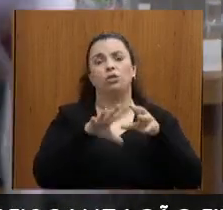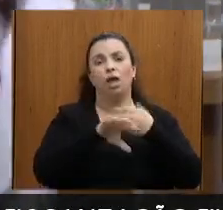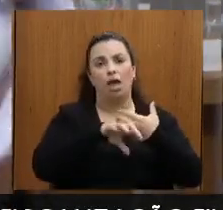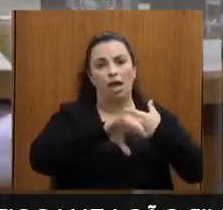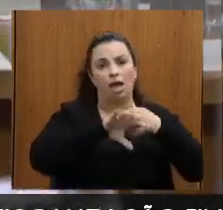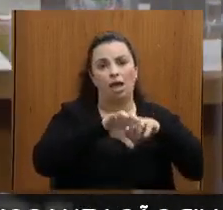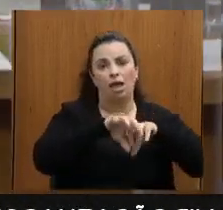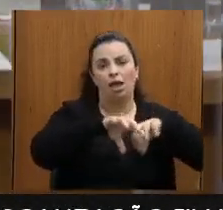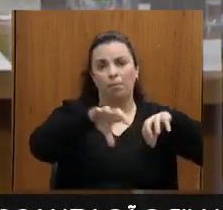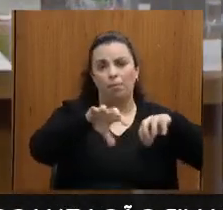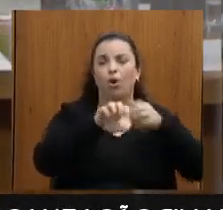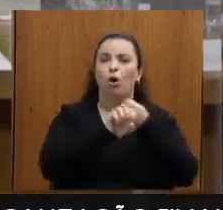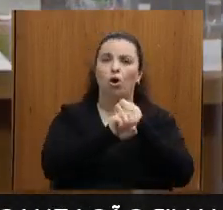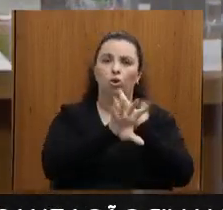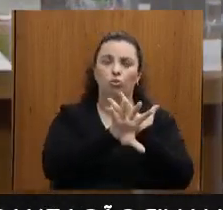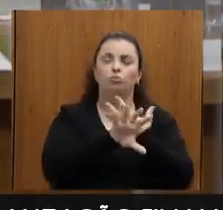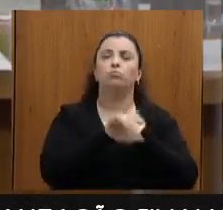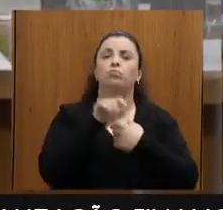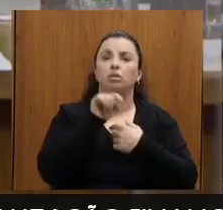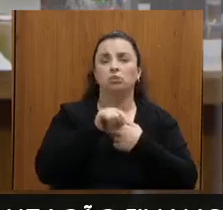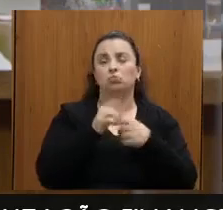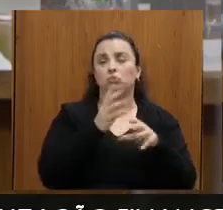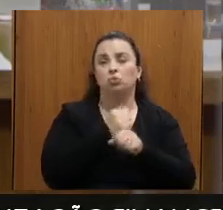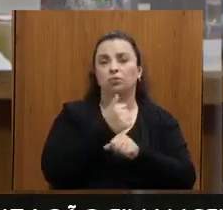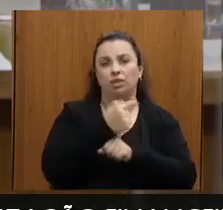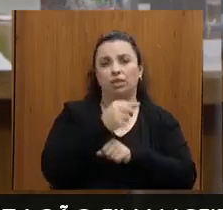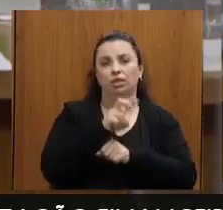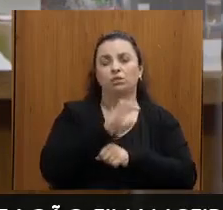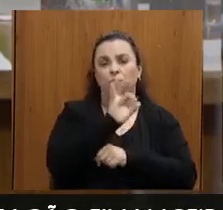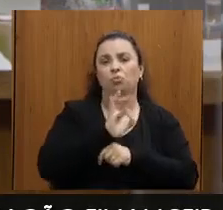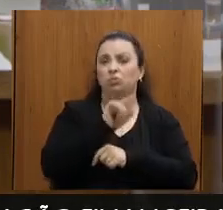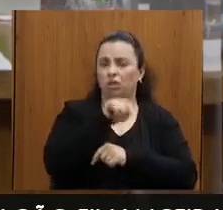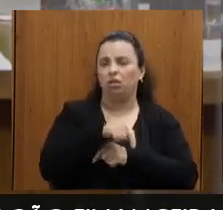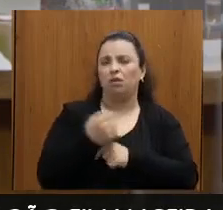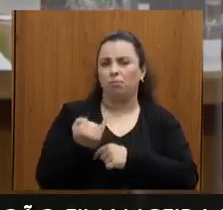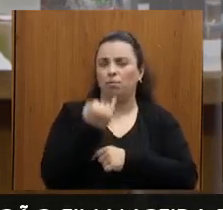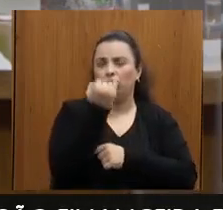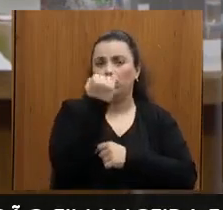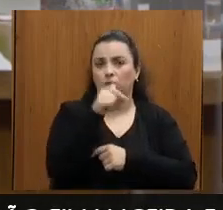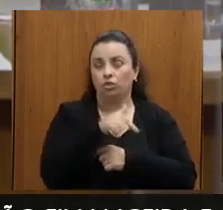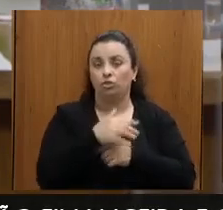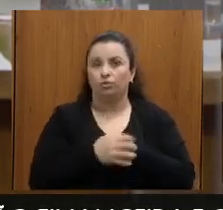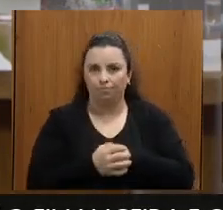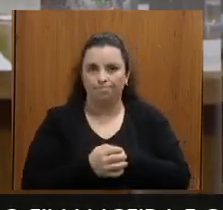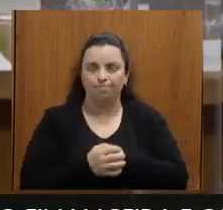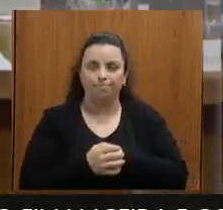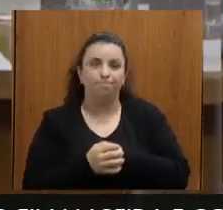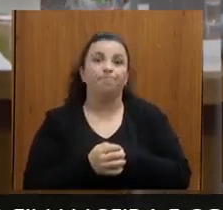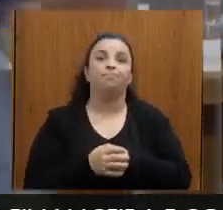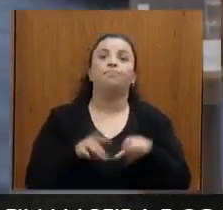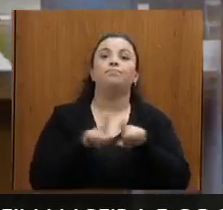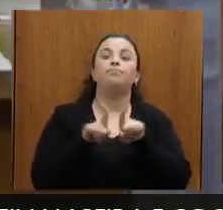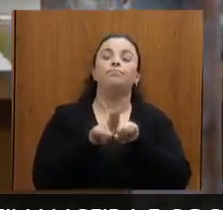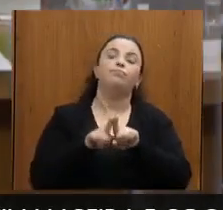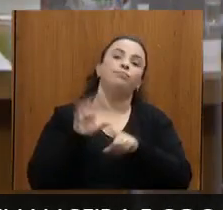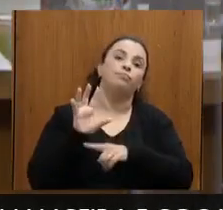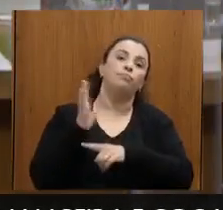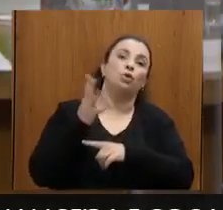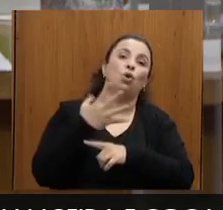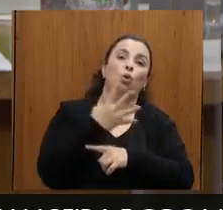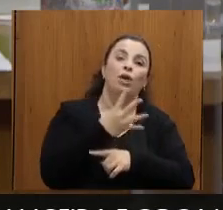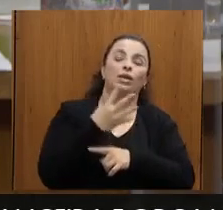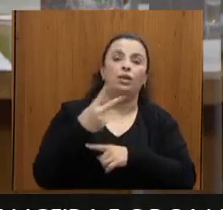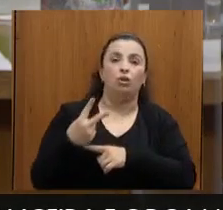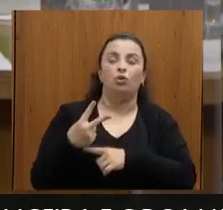uma marca bastante relevante. Pode passar, por favor. realizamos ainda 42 ações de